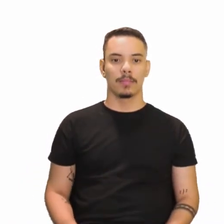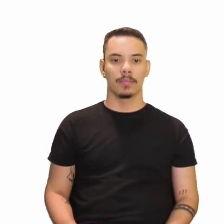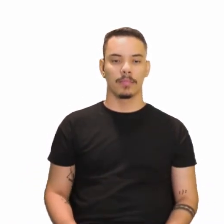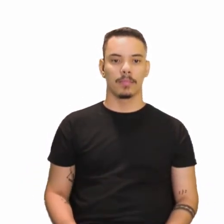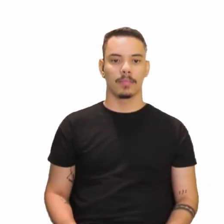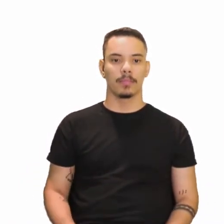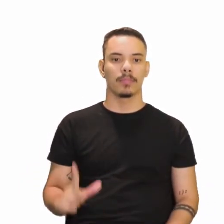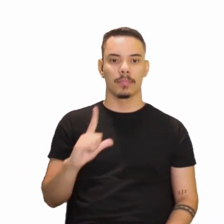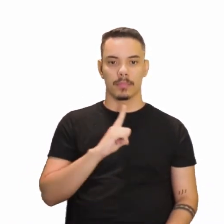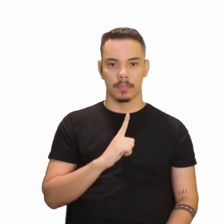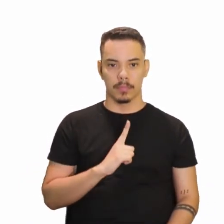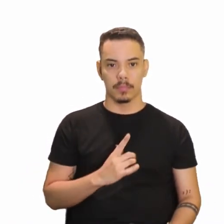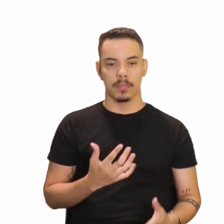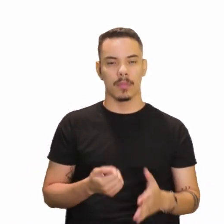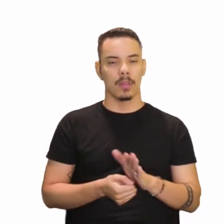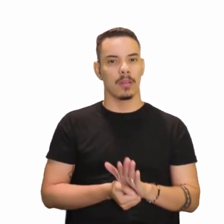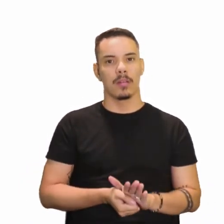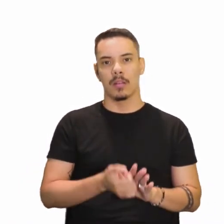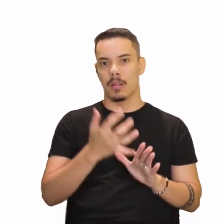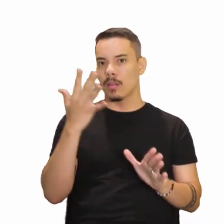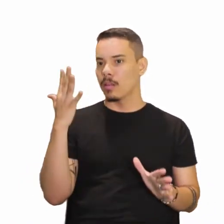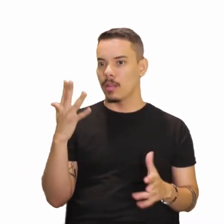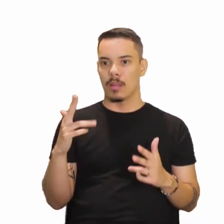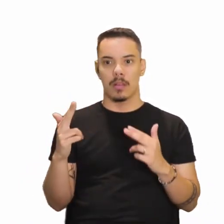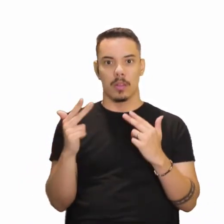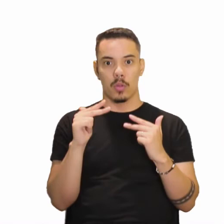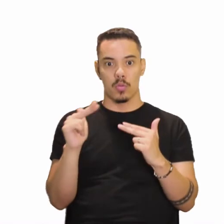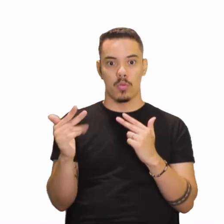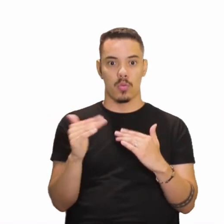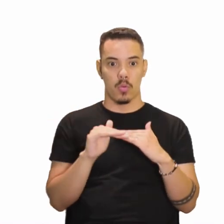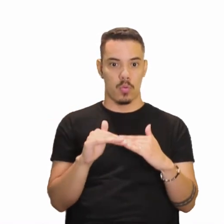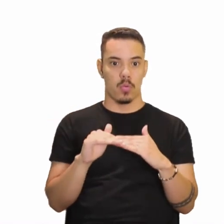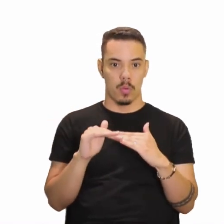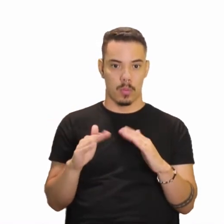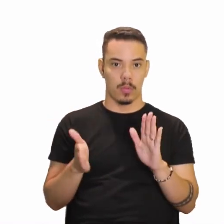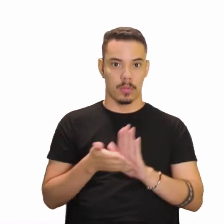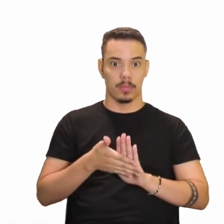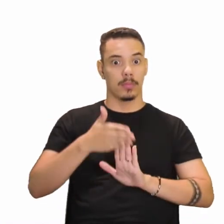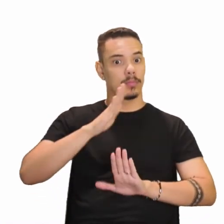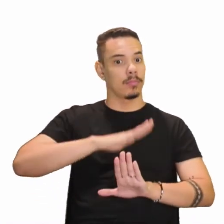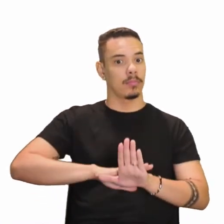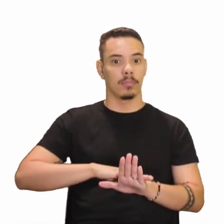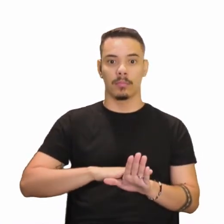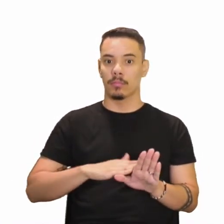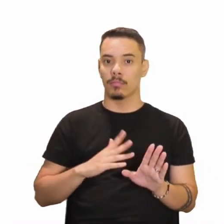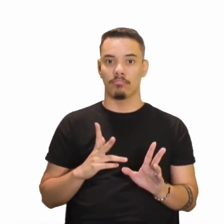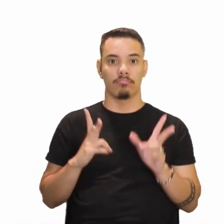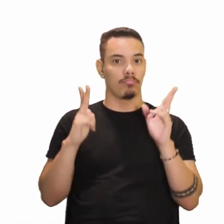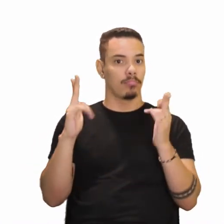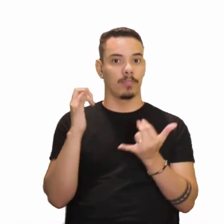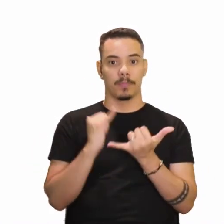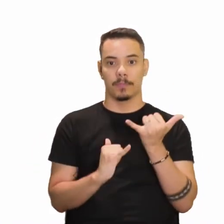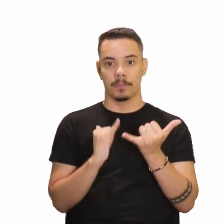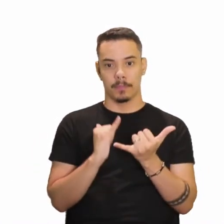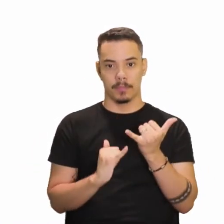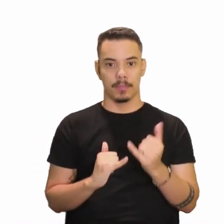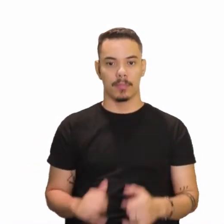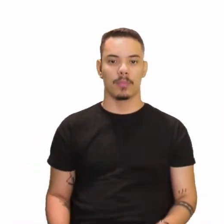temos muitas coisas em comum nossas ideologias são muito parecidas